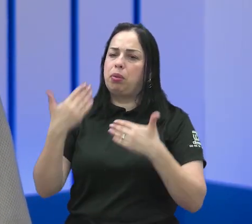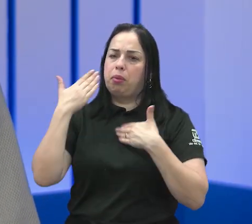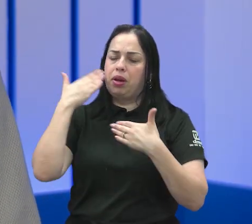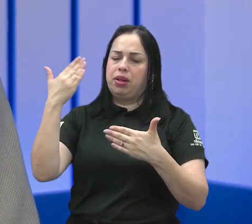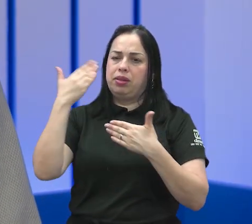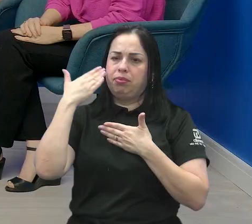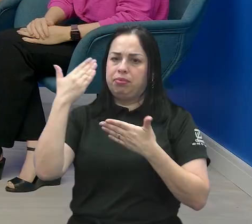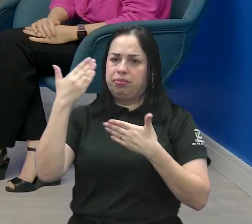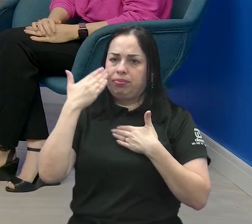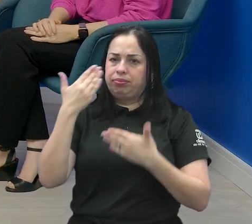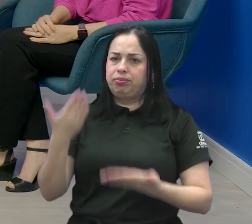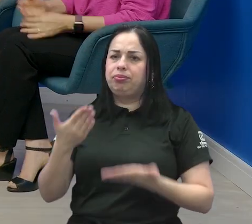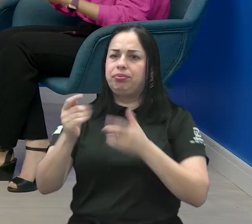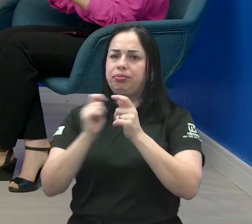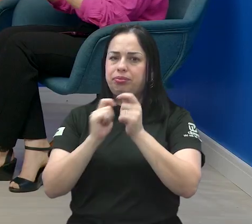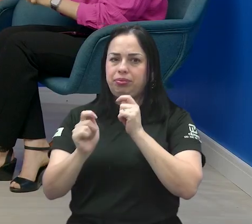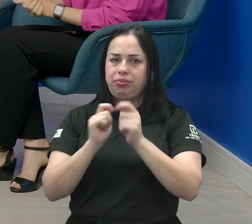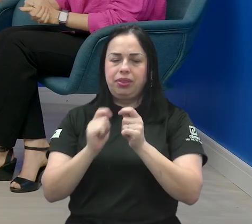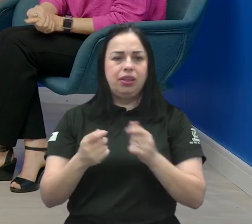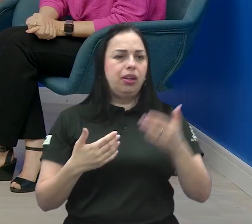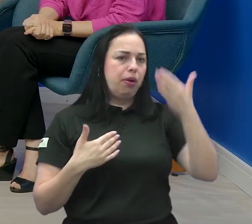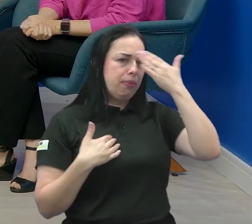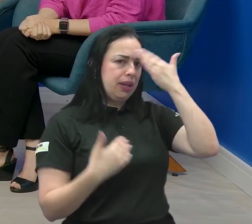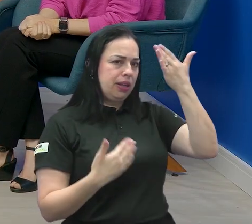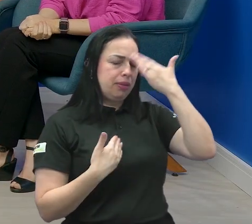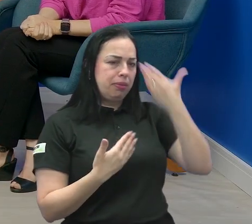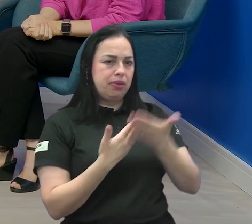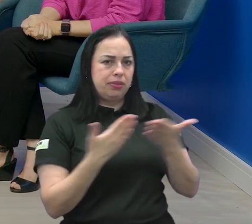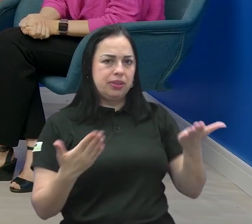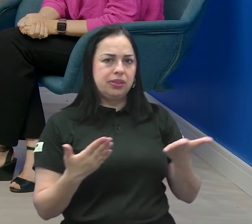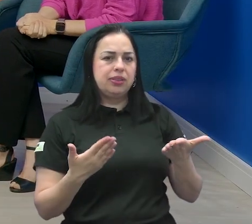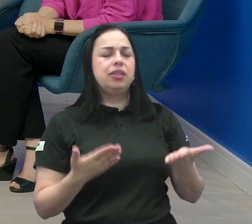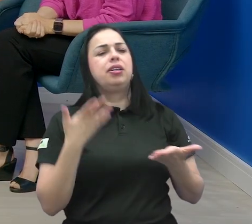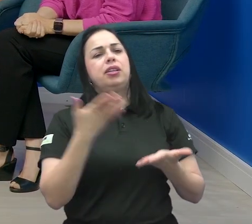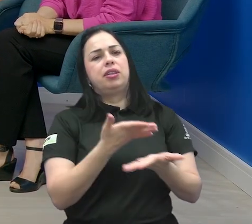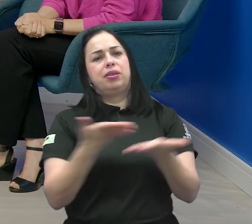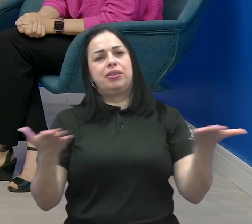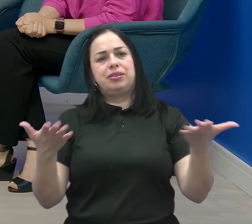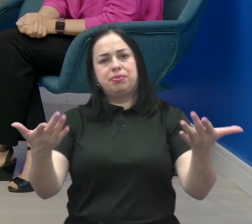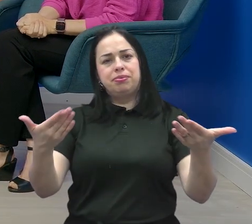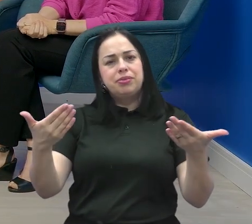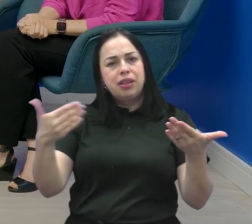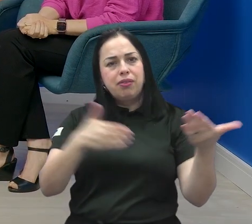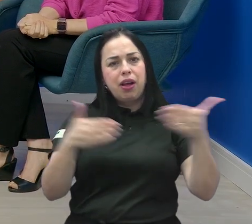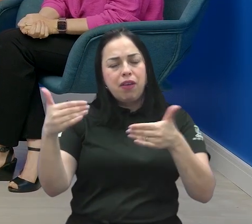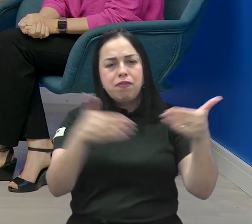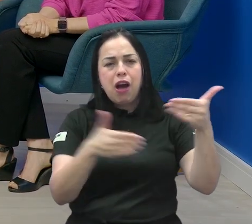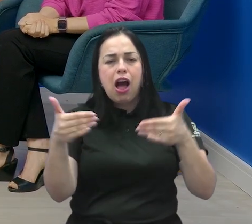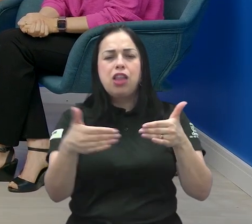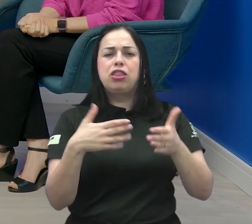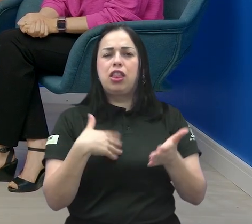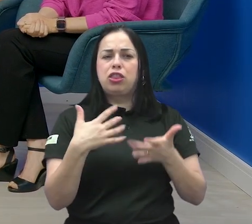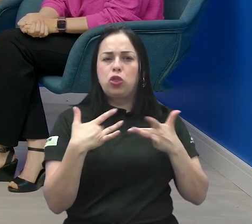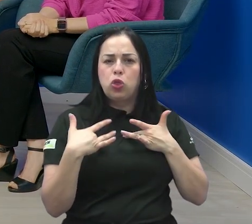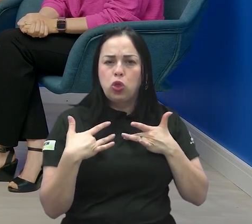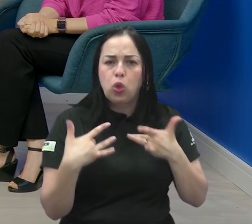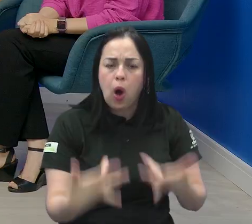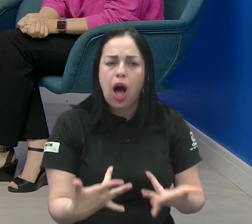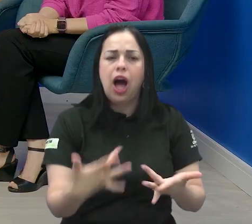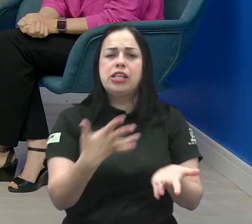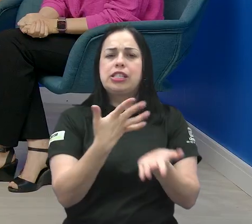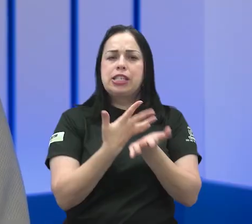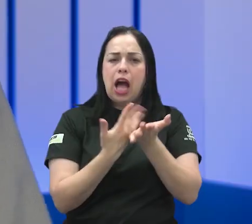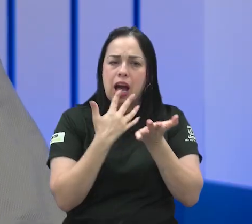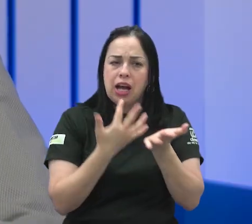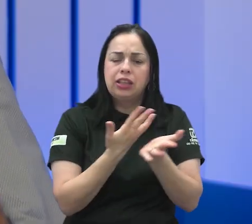mas é isso. Maravilha. Muito obrigada, doutor Marcelo, pela Obrigado sua presença vocês, no Super Política. né, pela oportunidade, né, e faço um convite a todos, né, para que procurem o banco